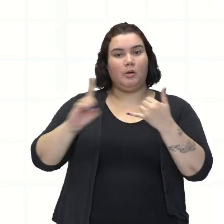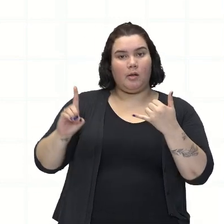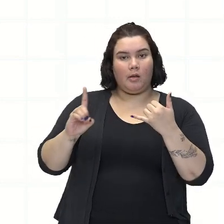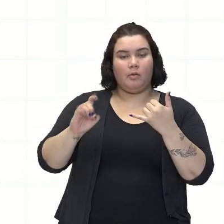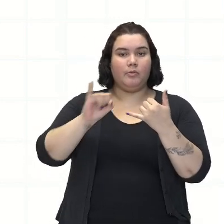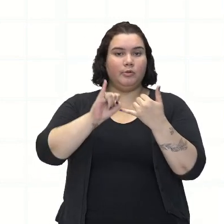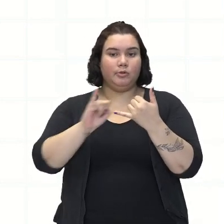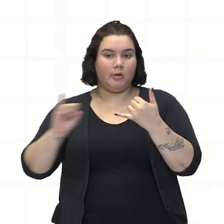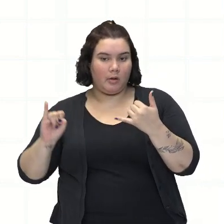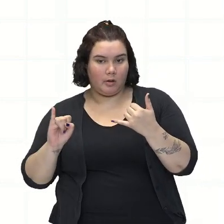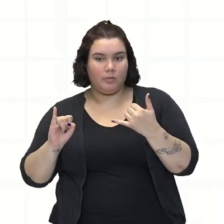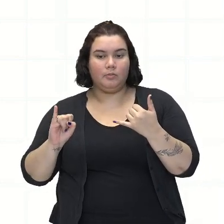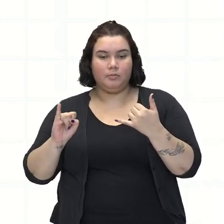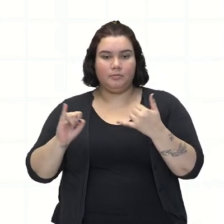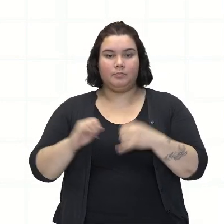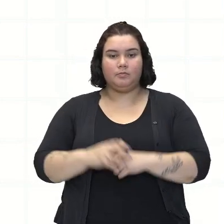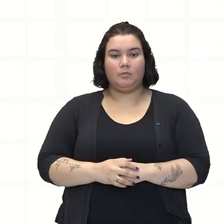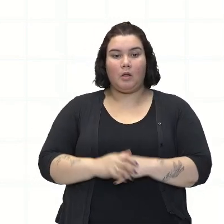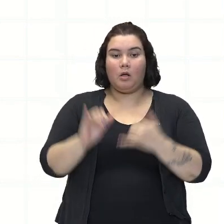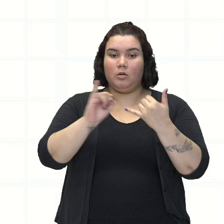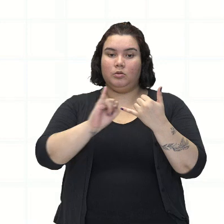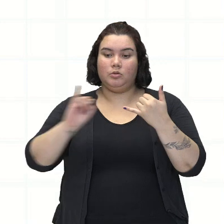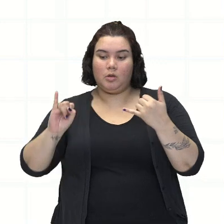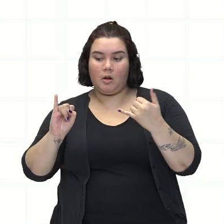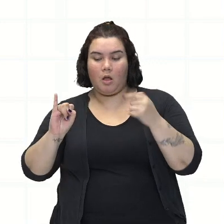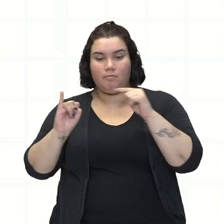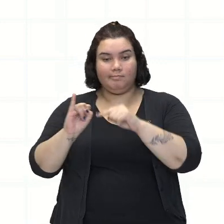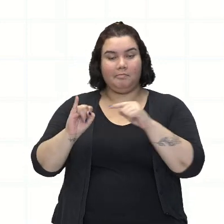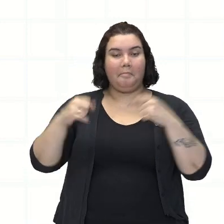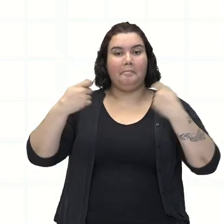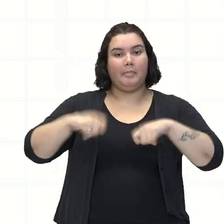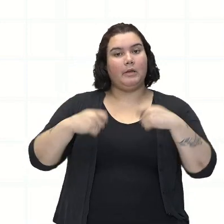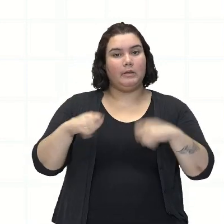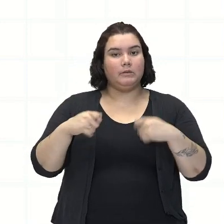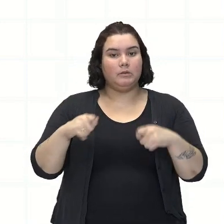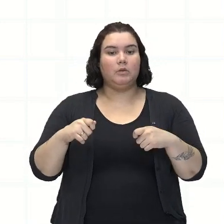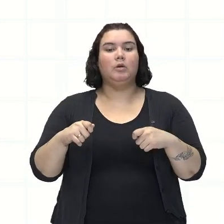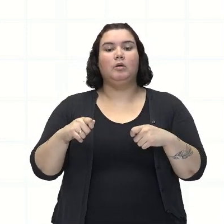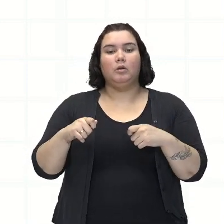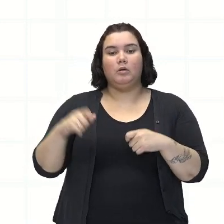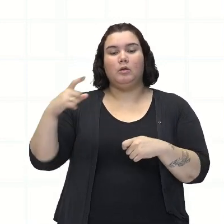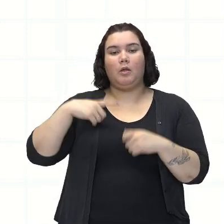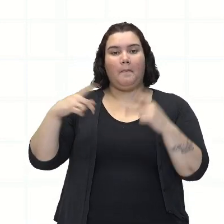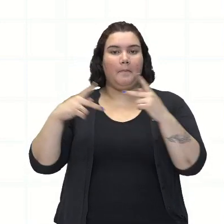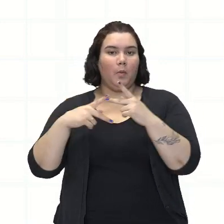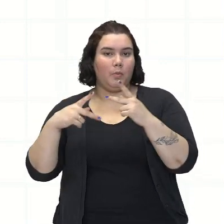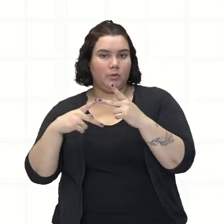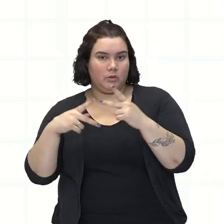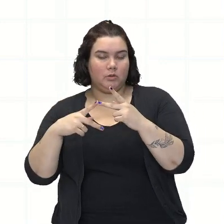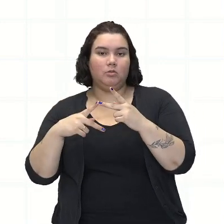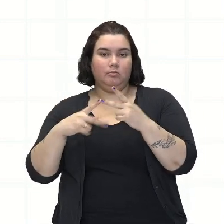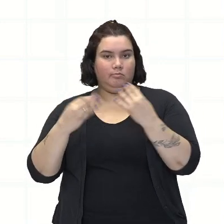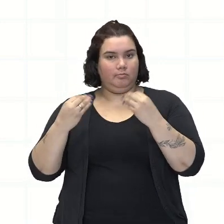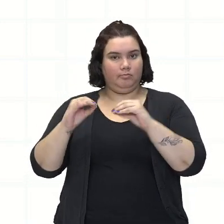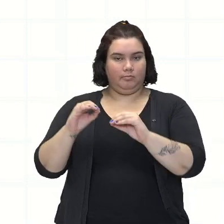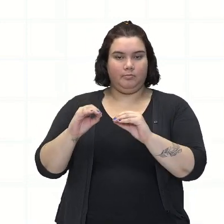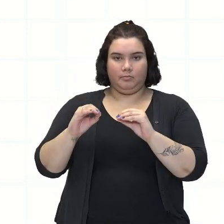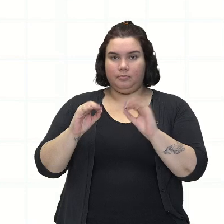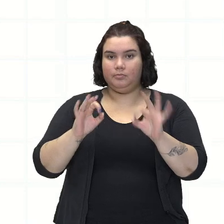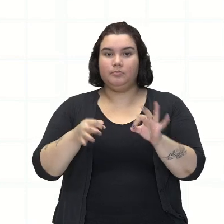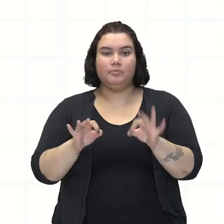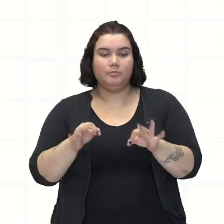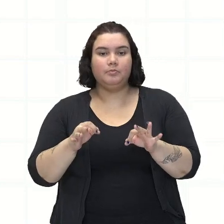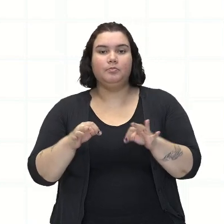indireto. Lembrando que o indireto ele precisa de preposição, né?